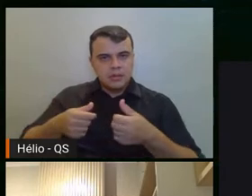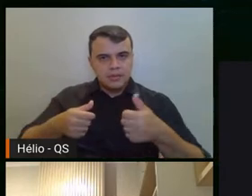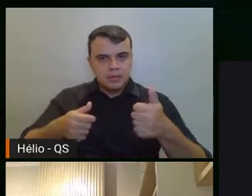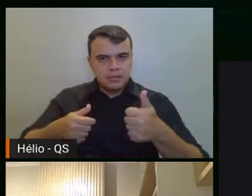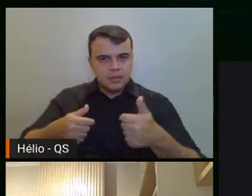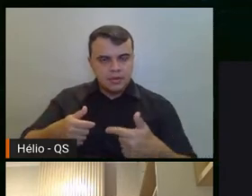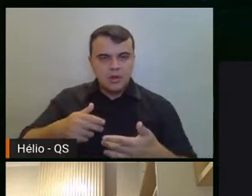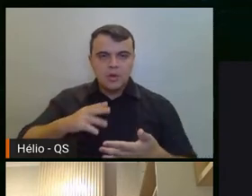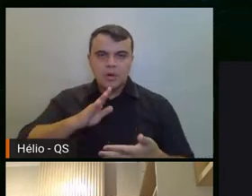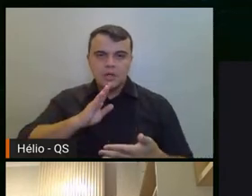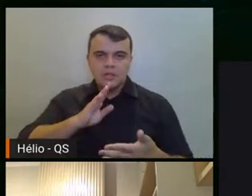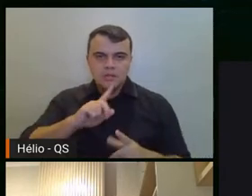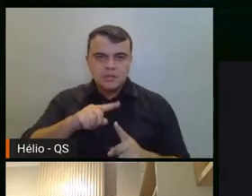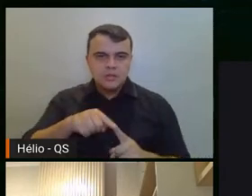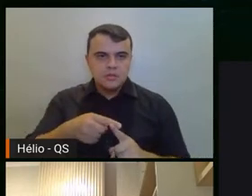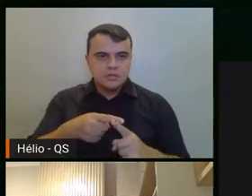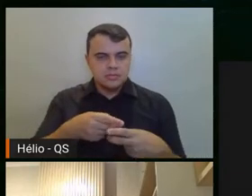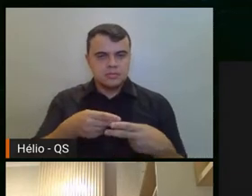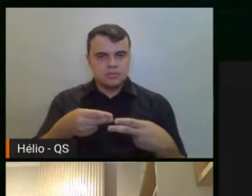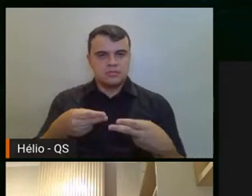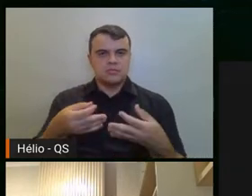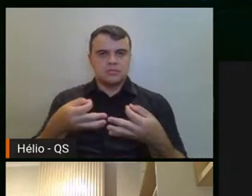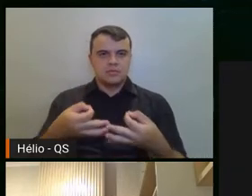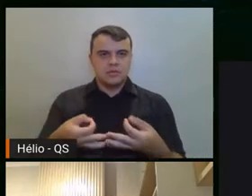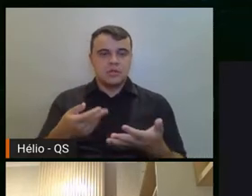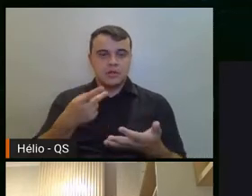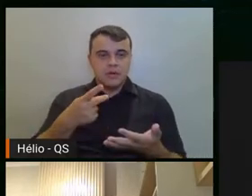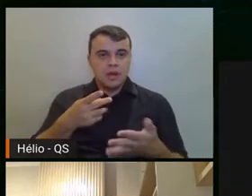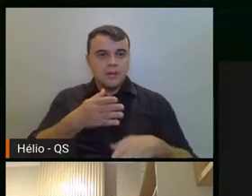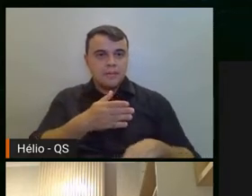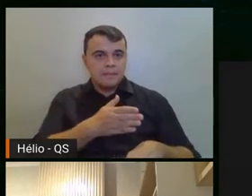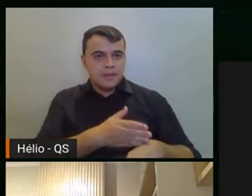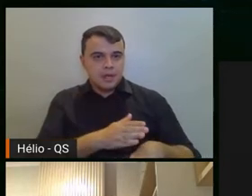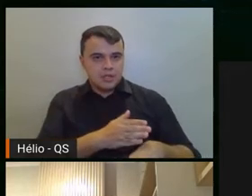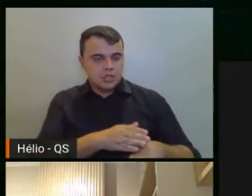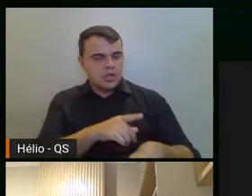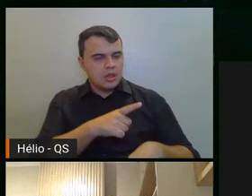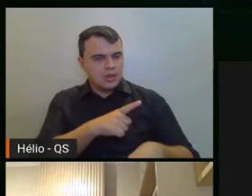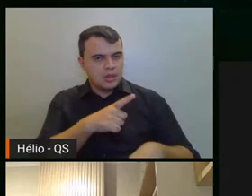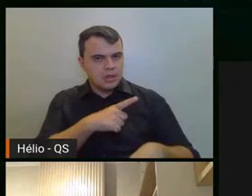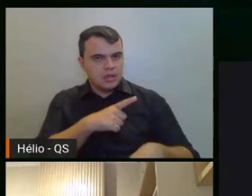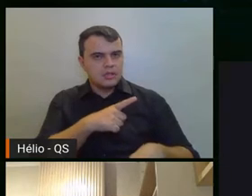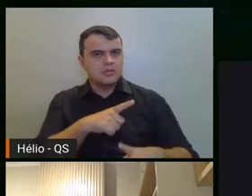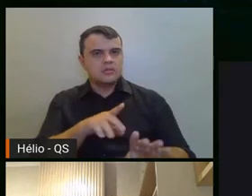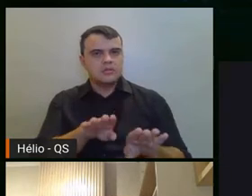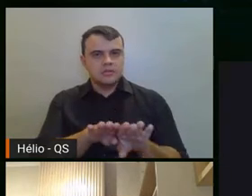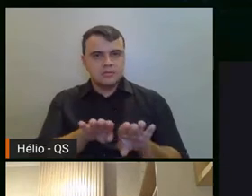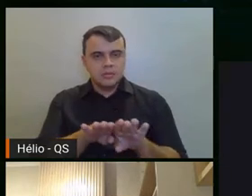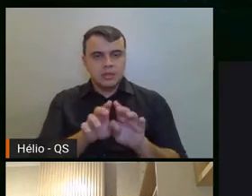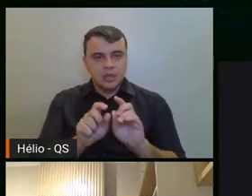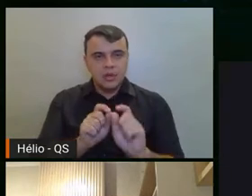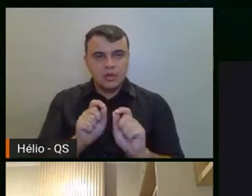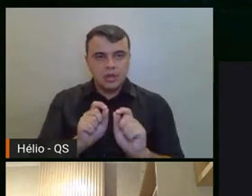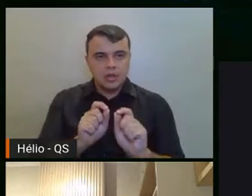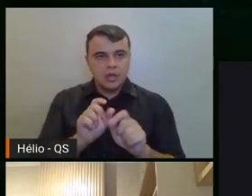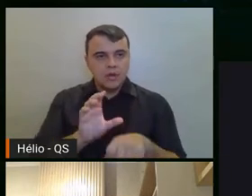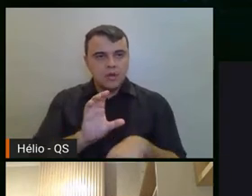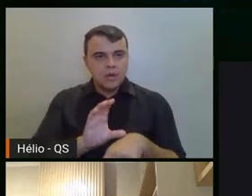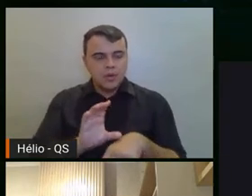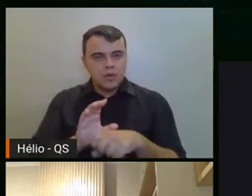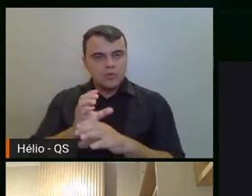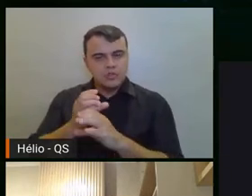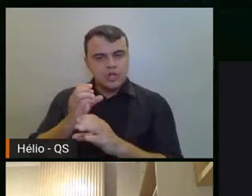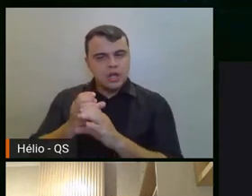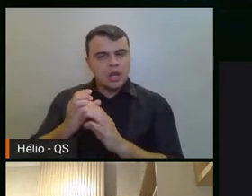passos conhecer um pouco do ecossistema né Tem uma introdução prática também aí né além do de um curso aí de